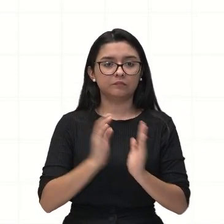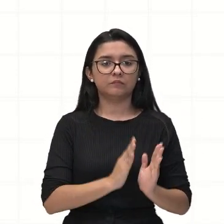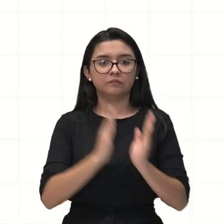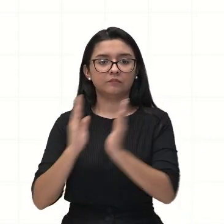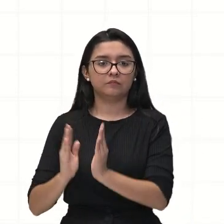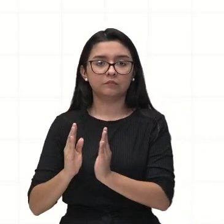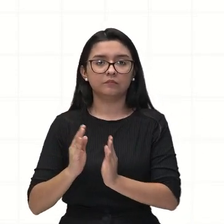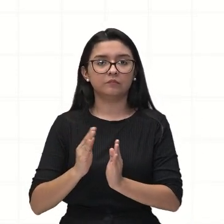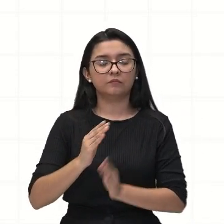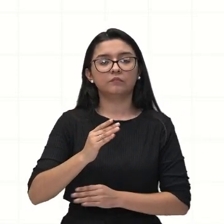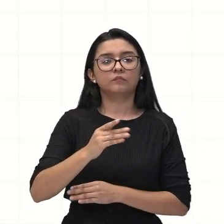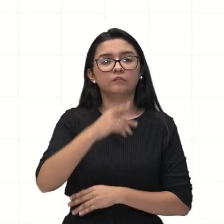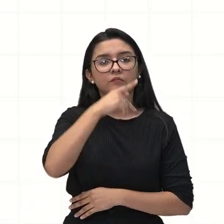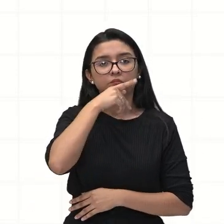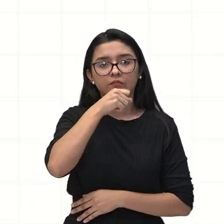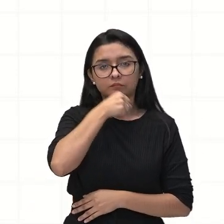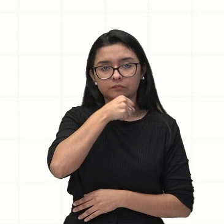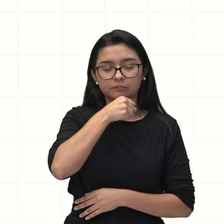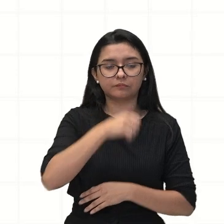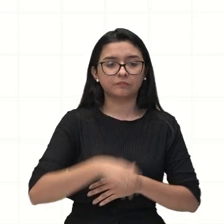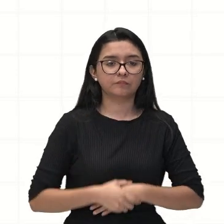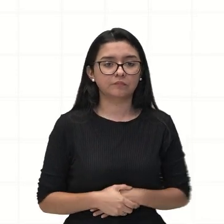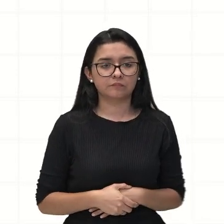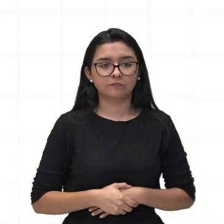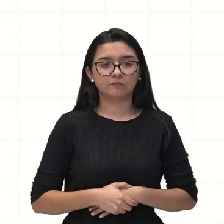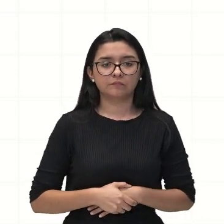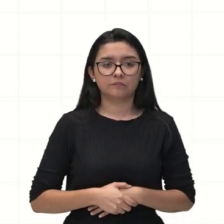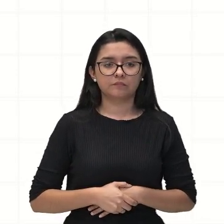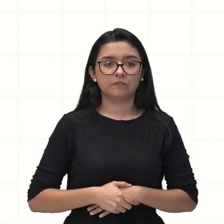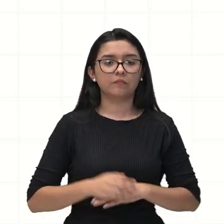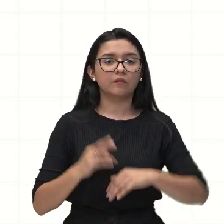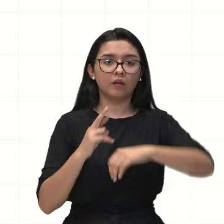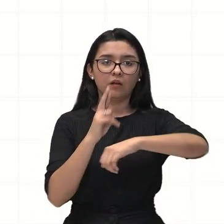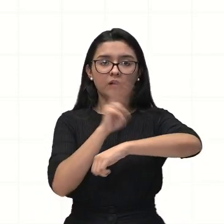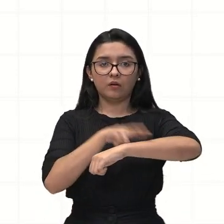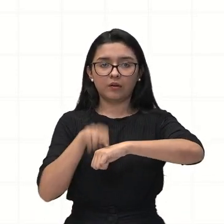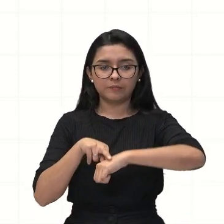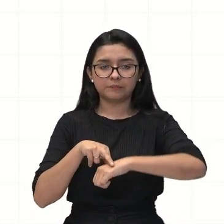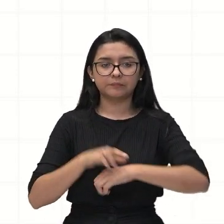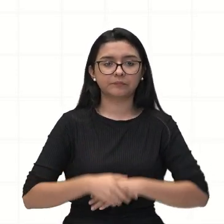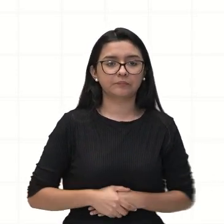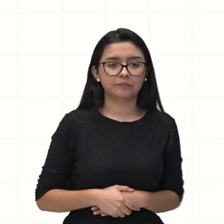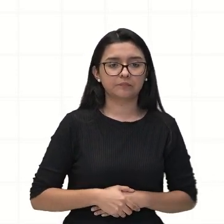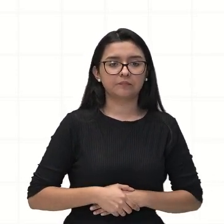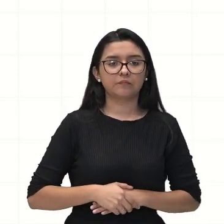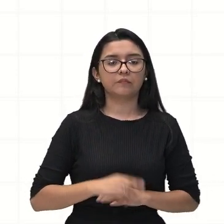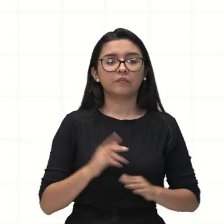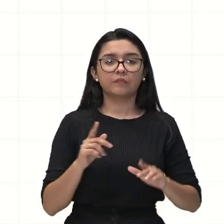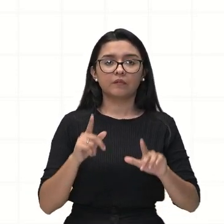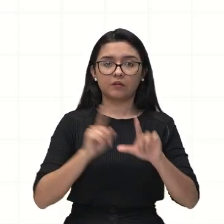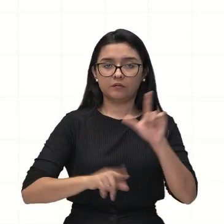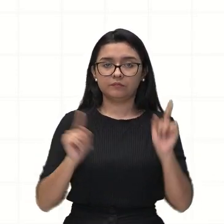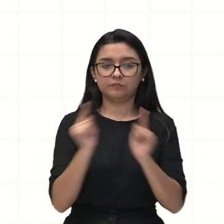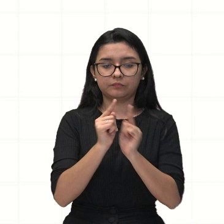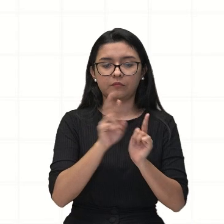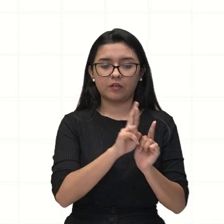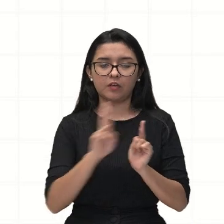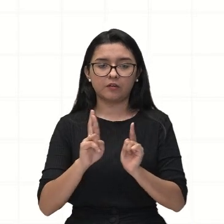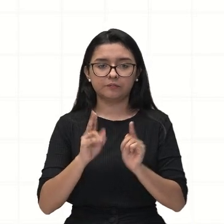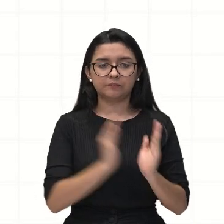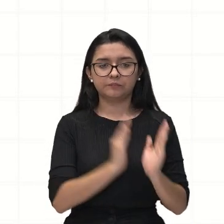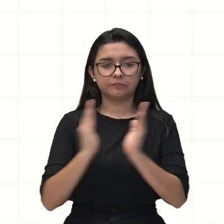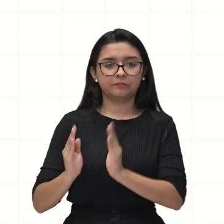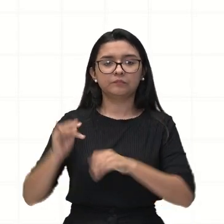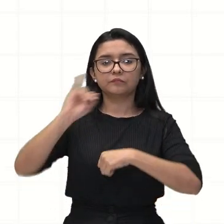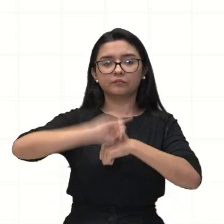sua capital, Porto Velho. Roraima, né? Sigla RR. E